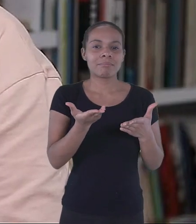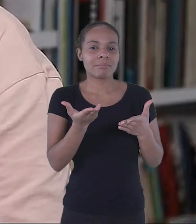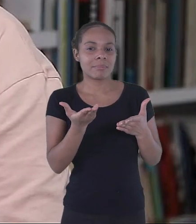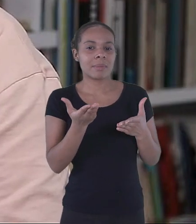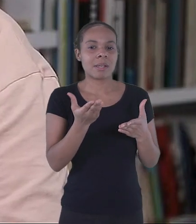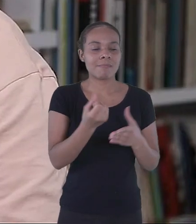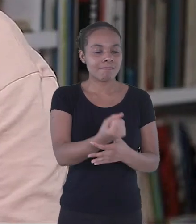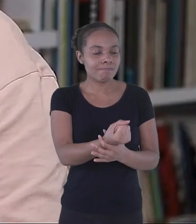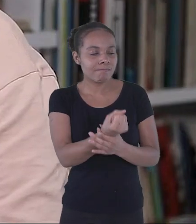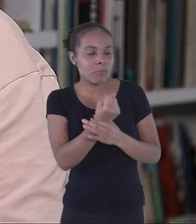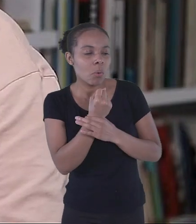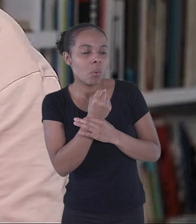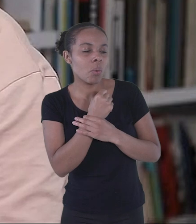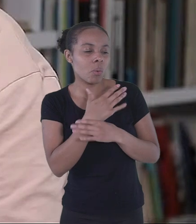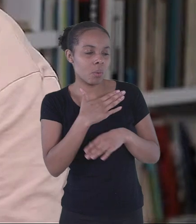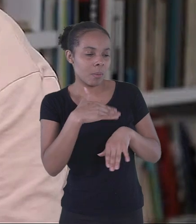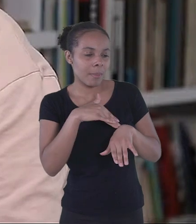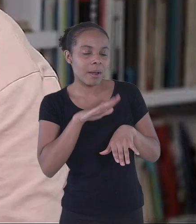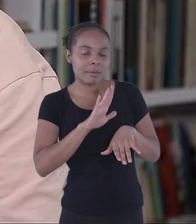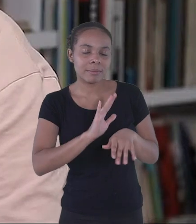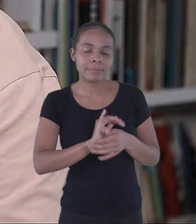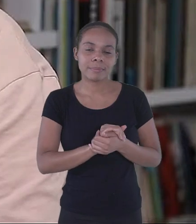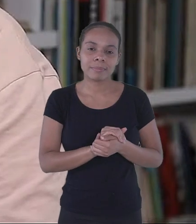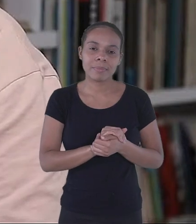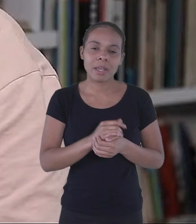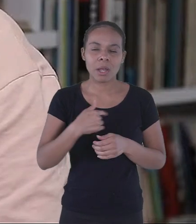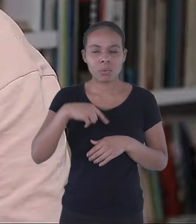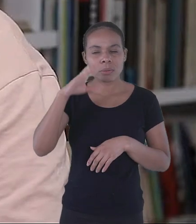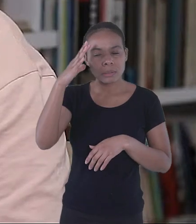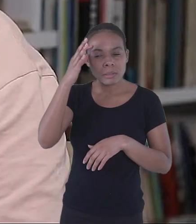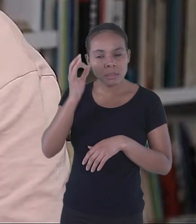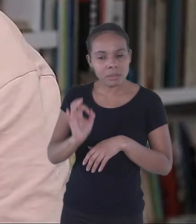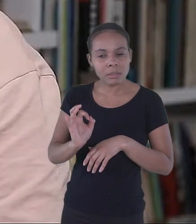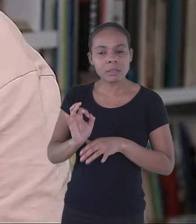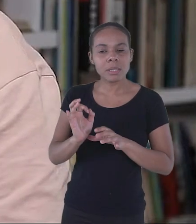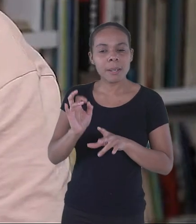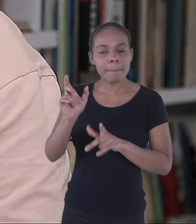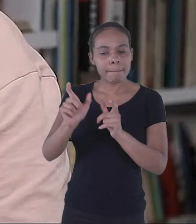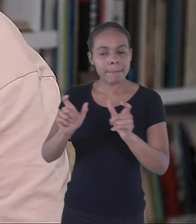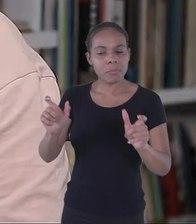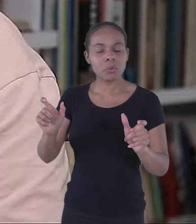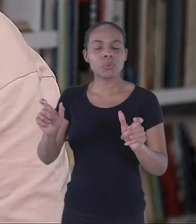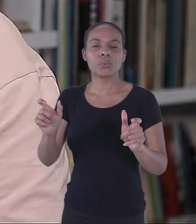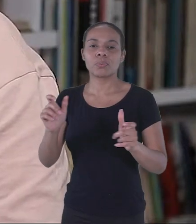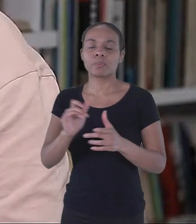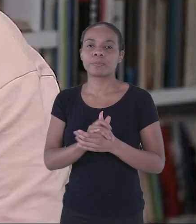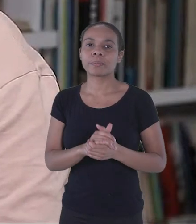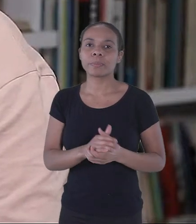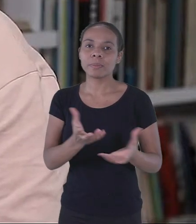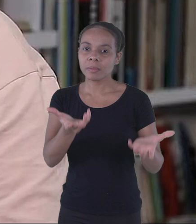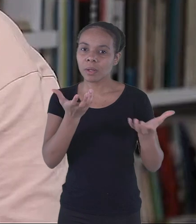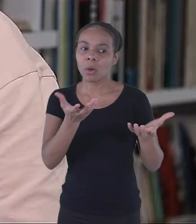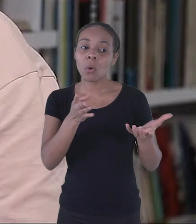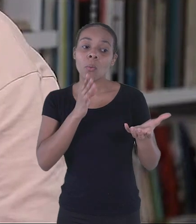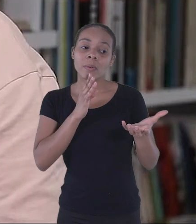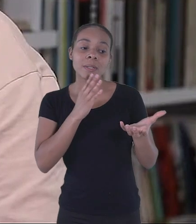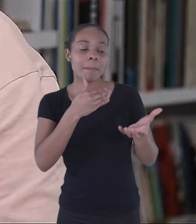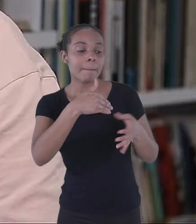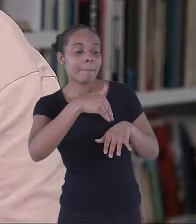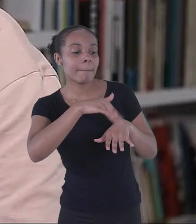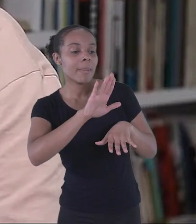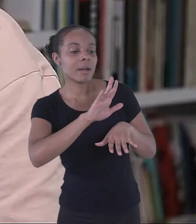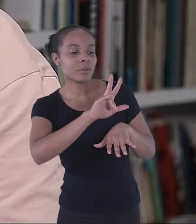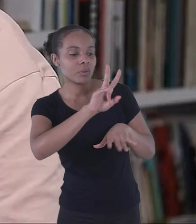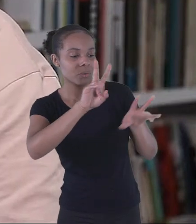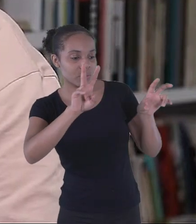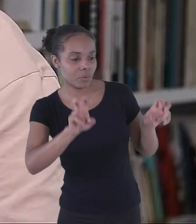muita gente também de conhecer mais a sua formação e o seu jeito de trabalhar.